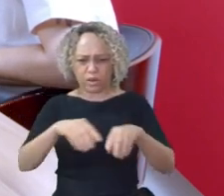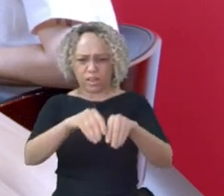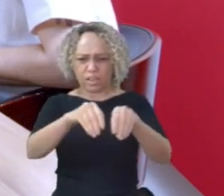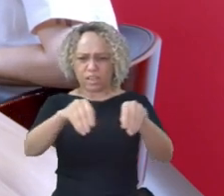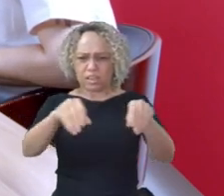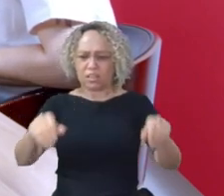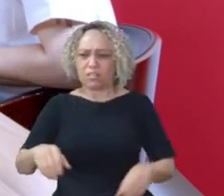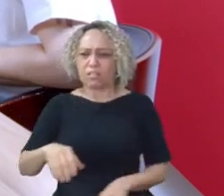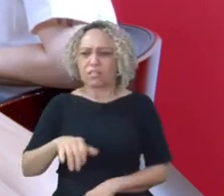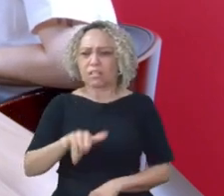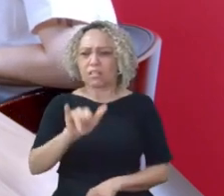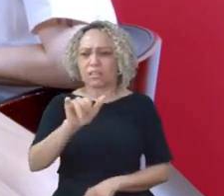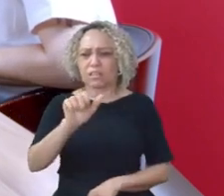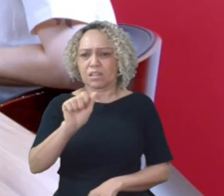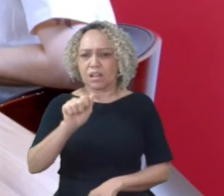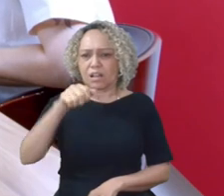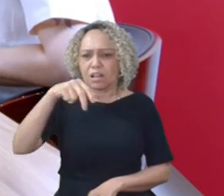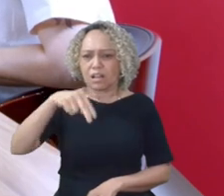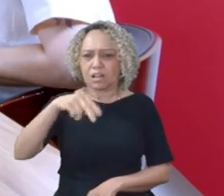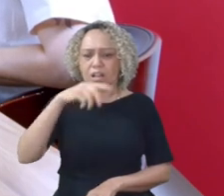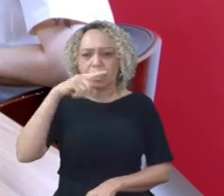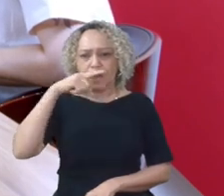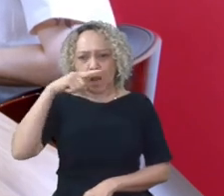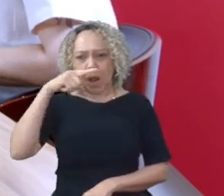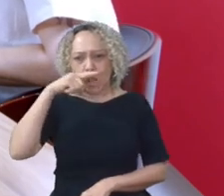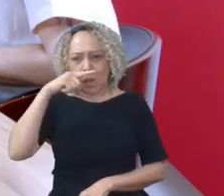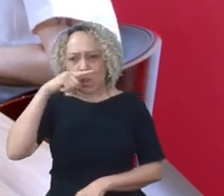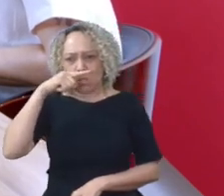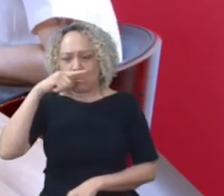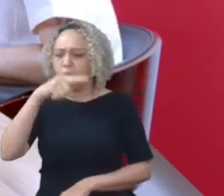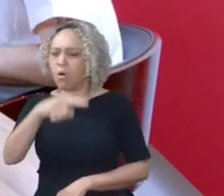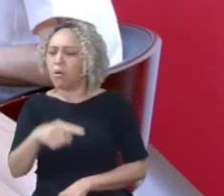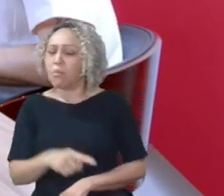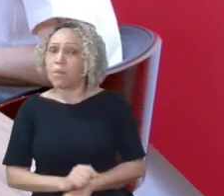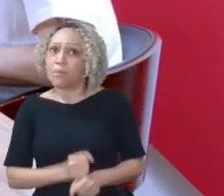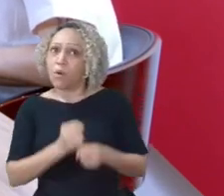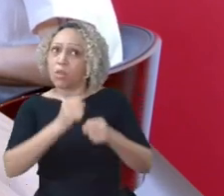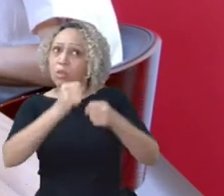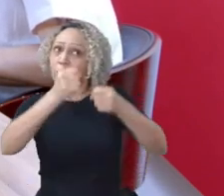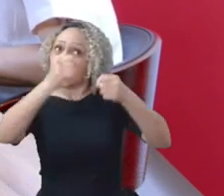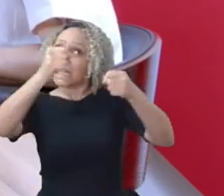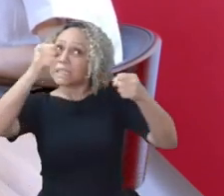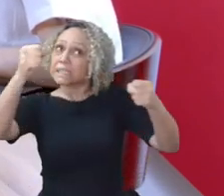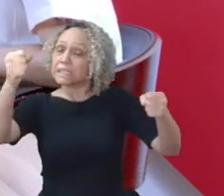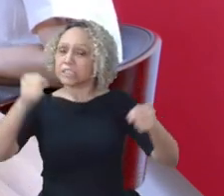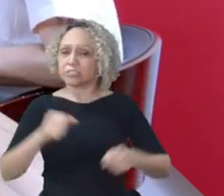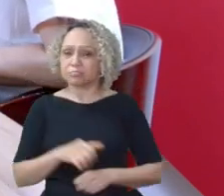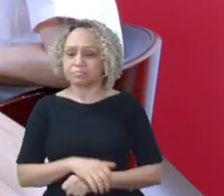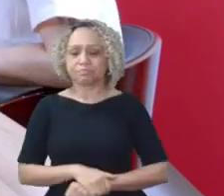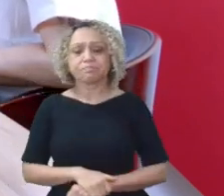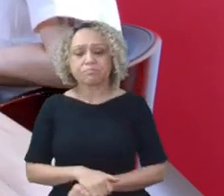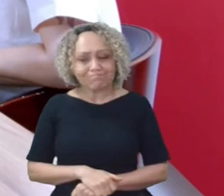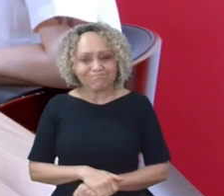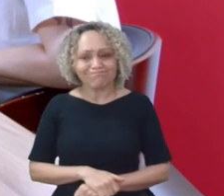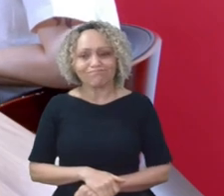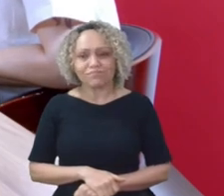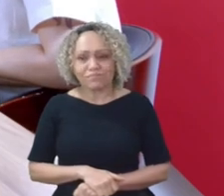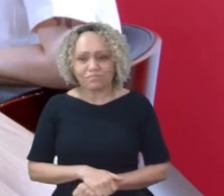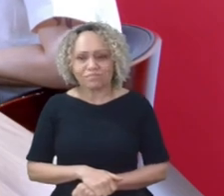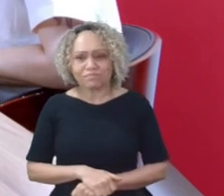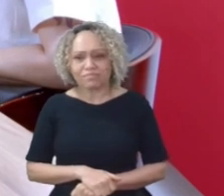traz bastante complexidade, né? Também em questão de proteção, tanto que foi bastante